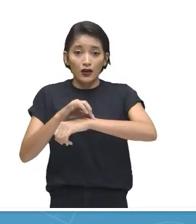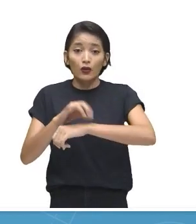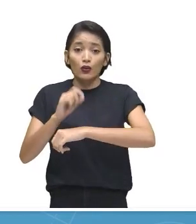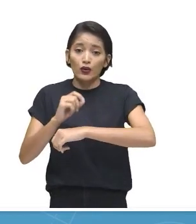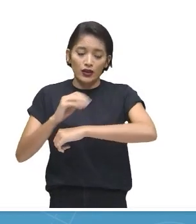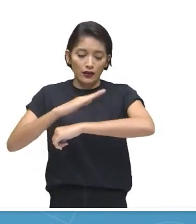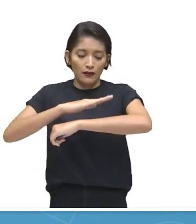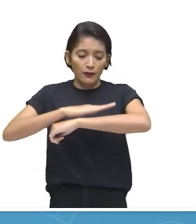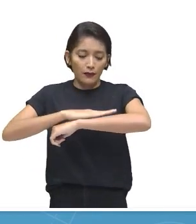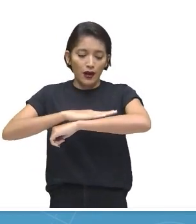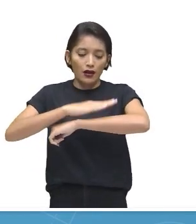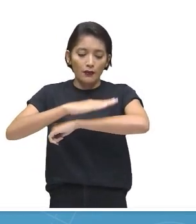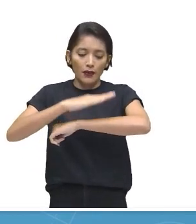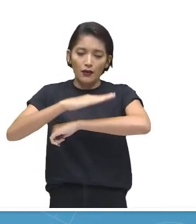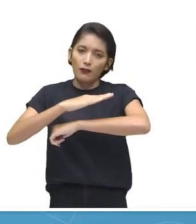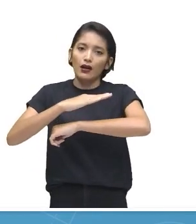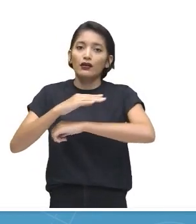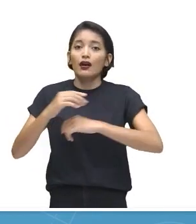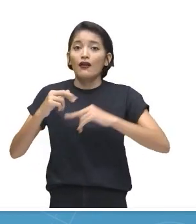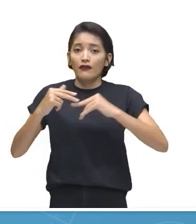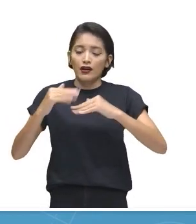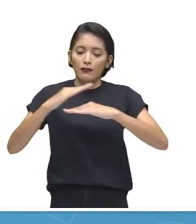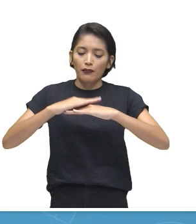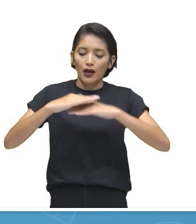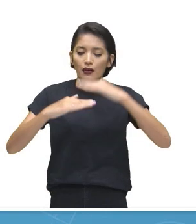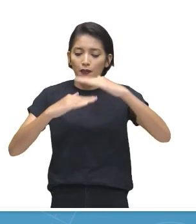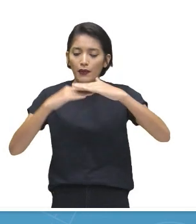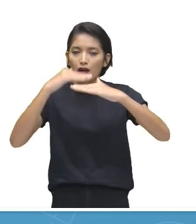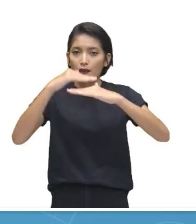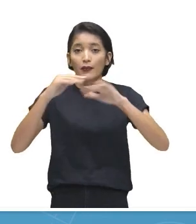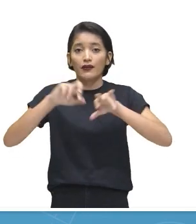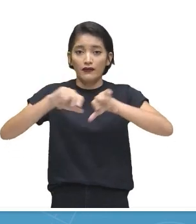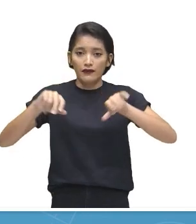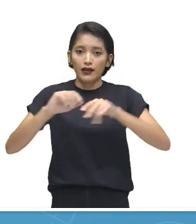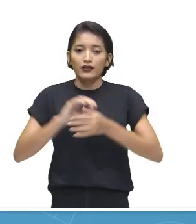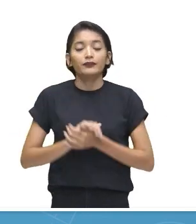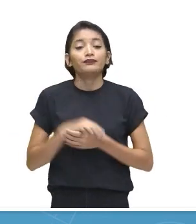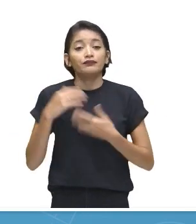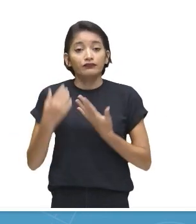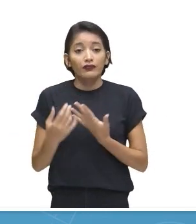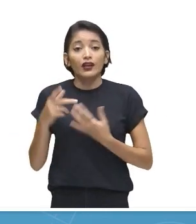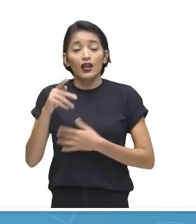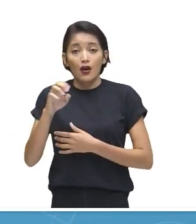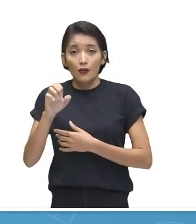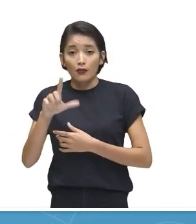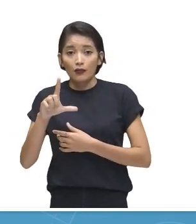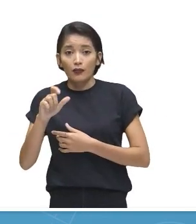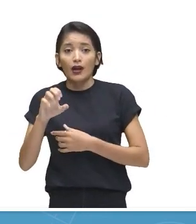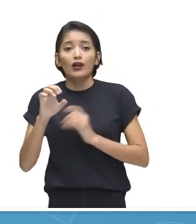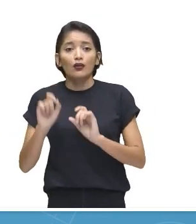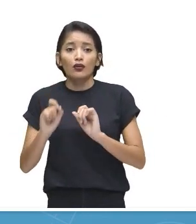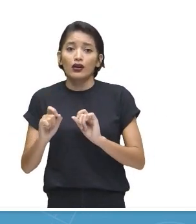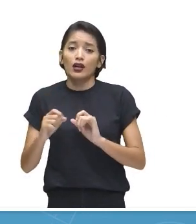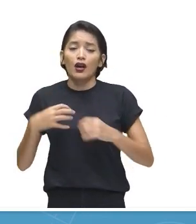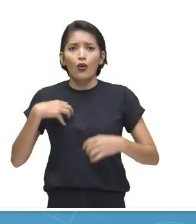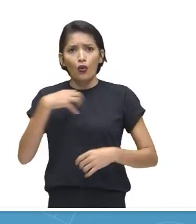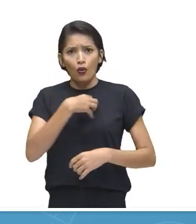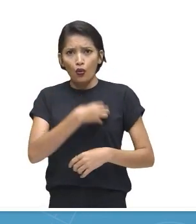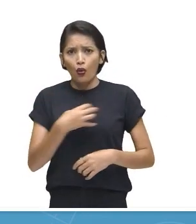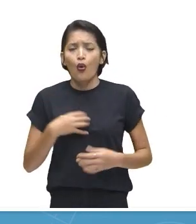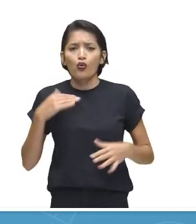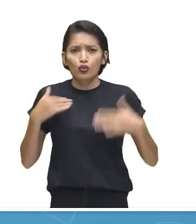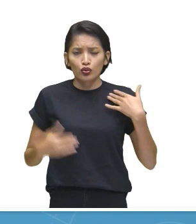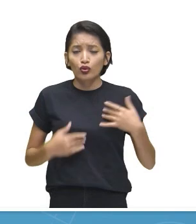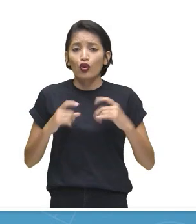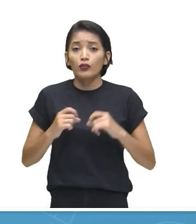em camadas. Então, olha aí, como eu falei anteriormente, a pele é o maior órgão do corpo humano e é